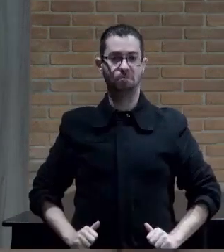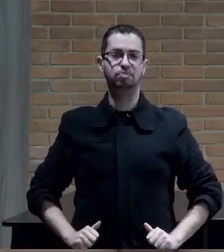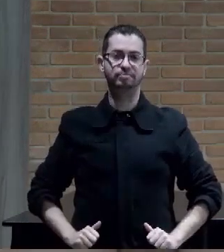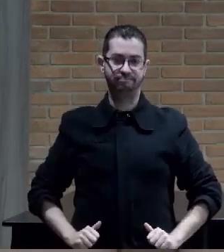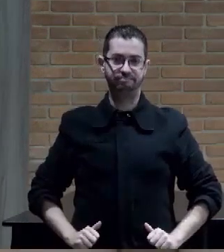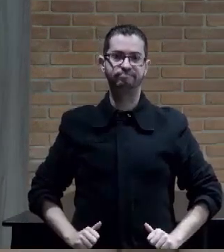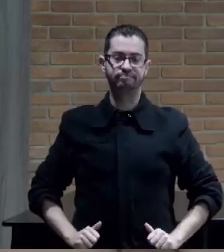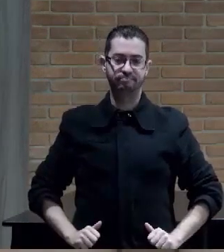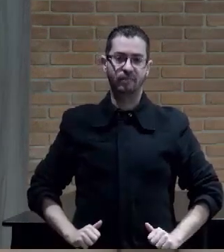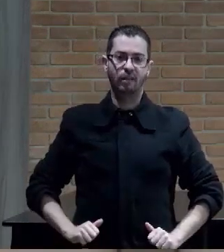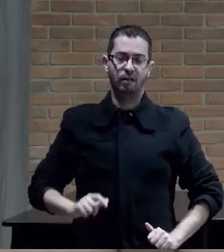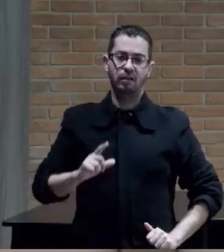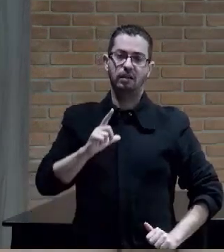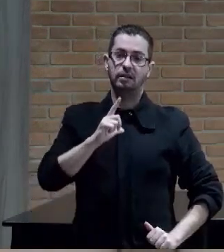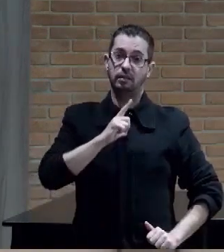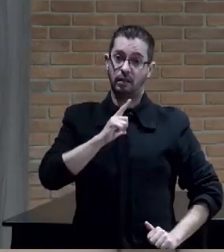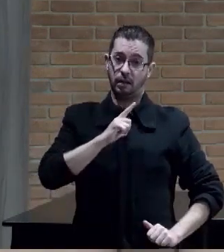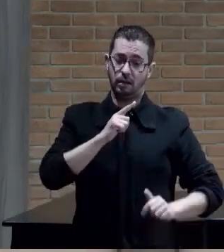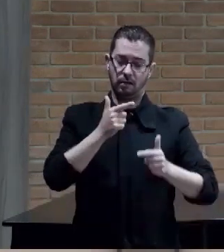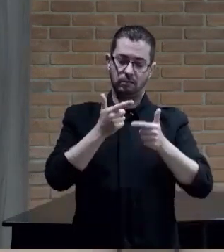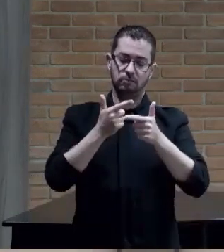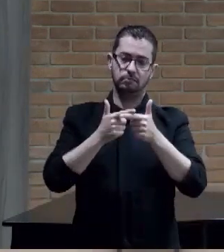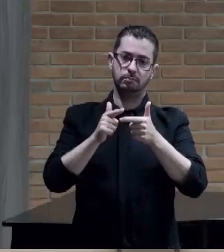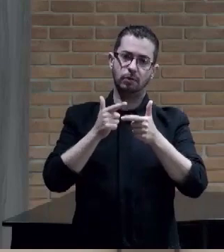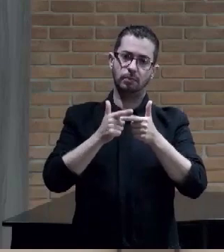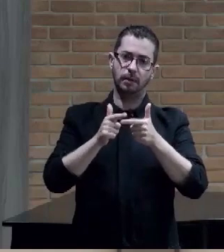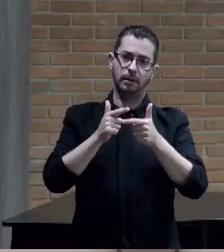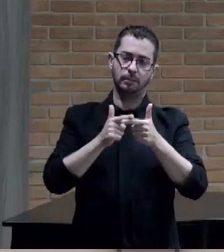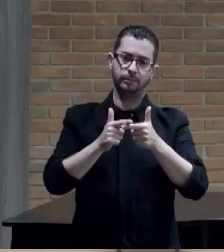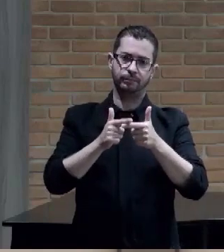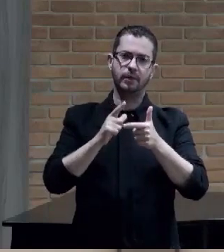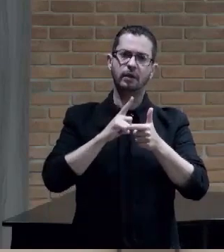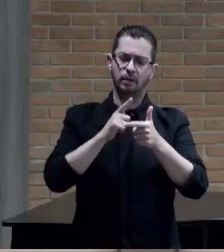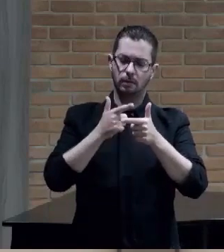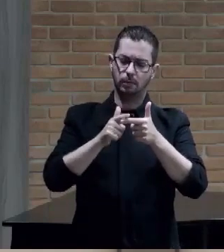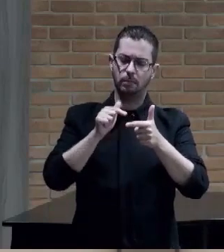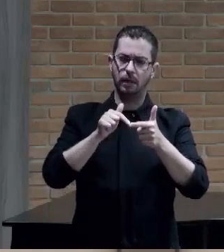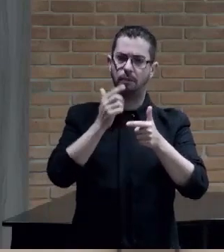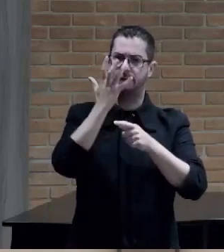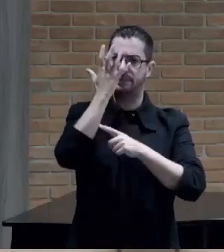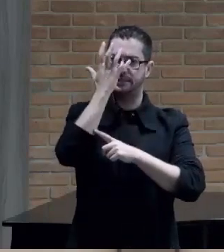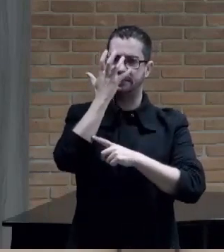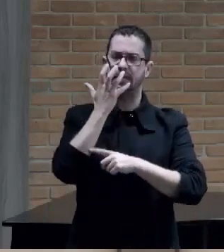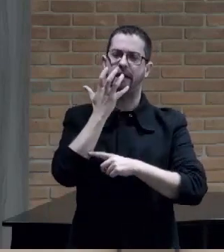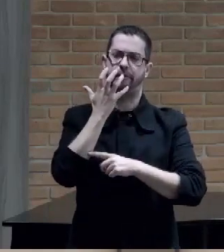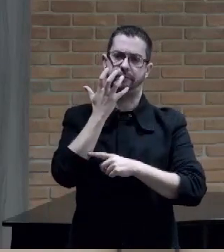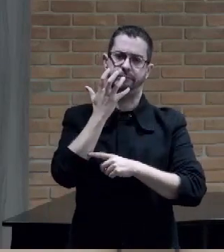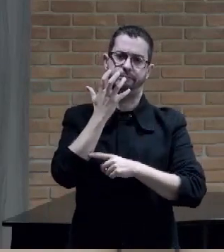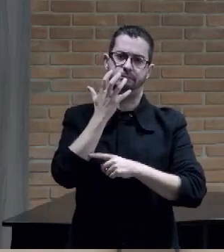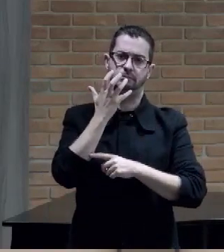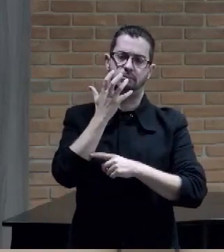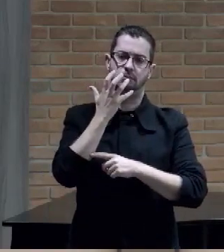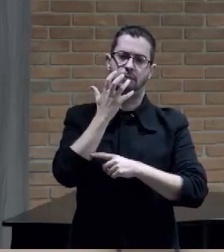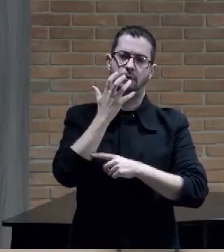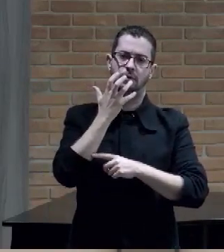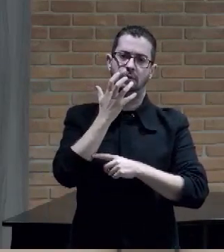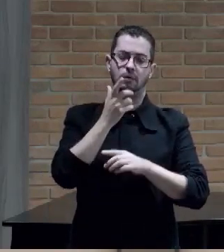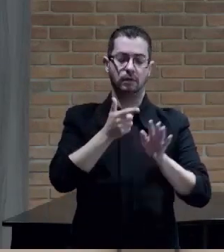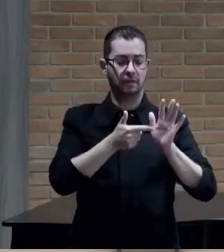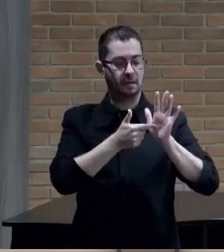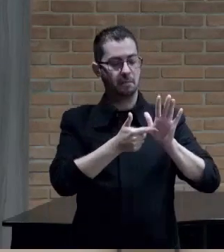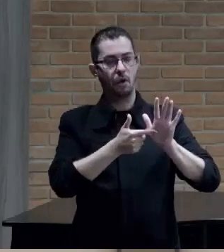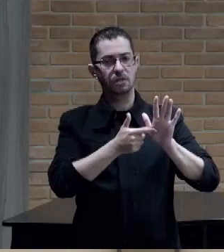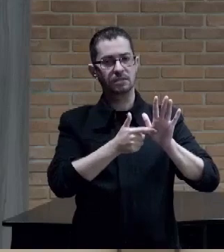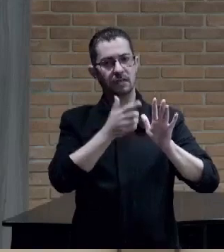sim um problema muito sério aqui, que realmente traz culpa para